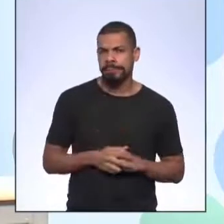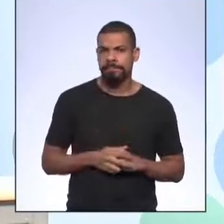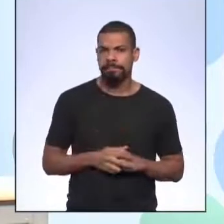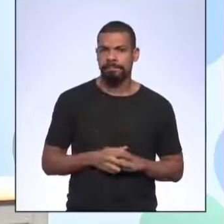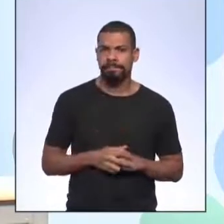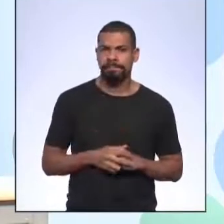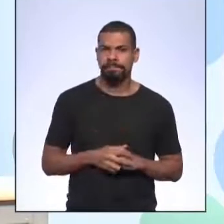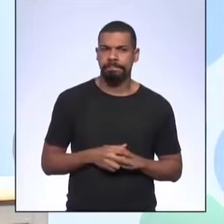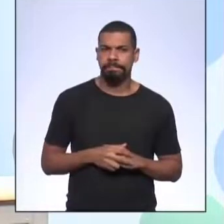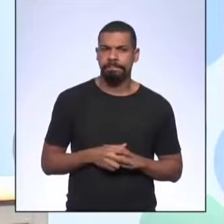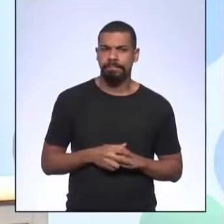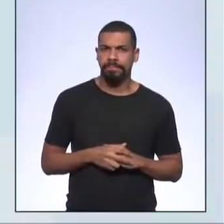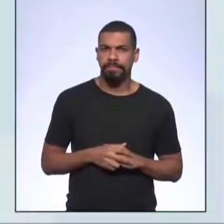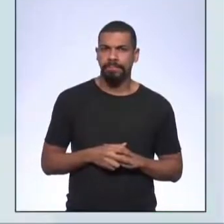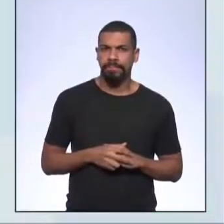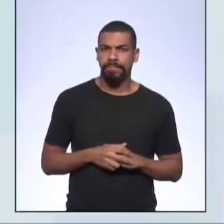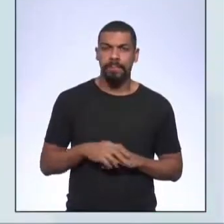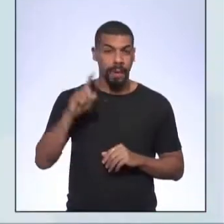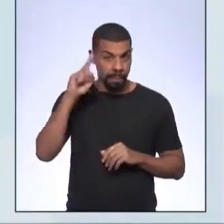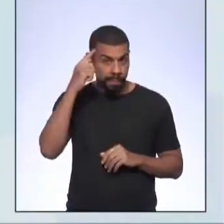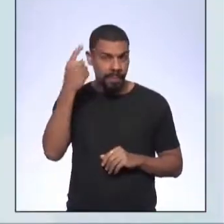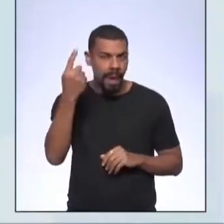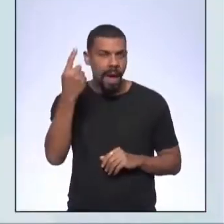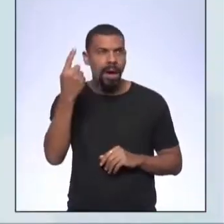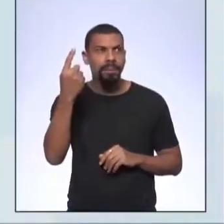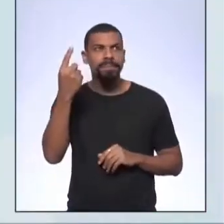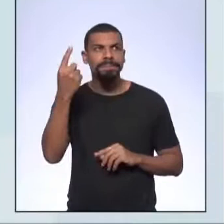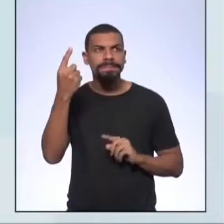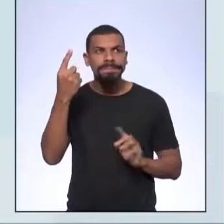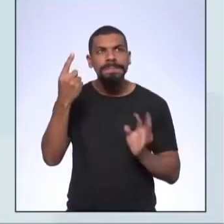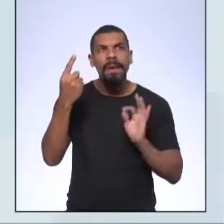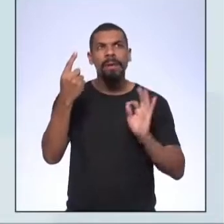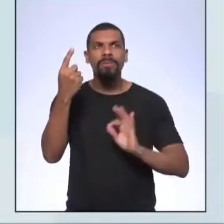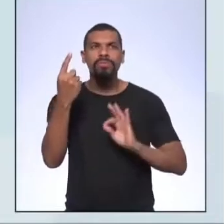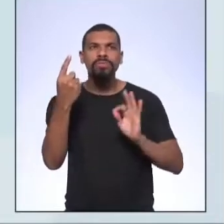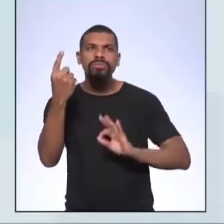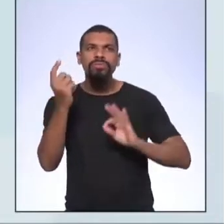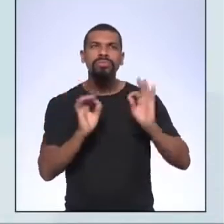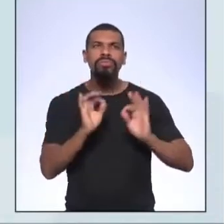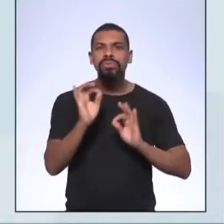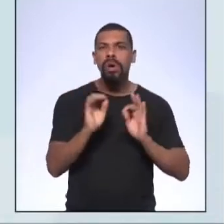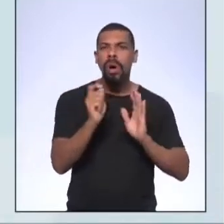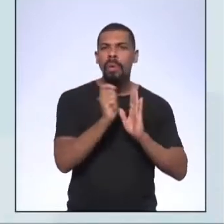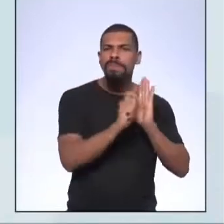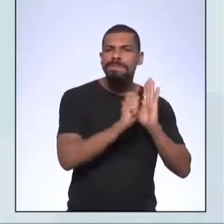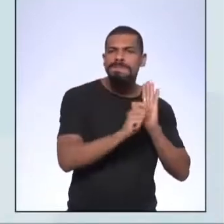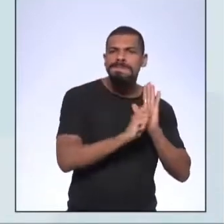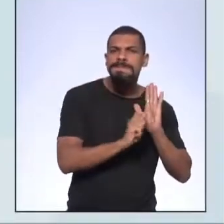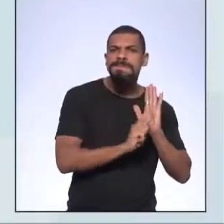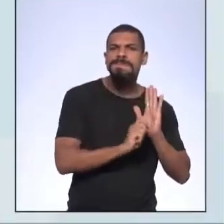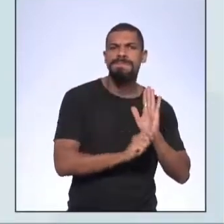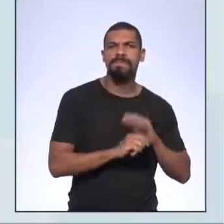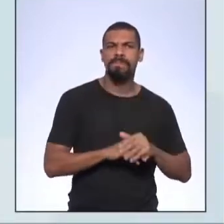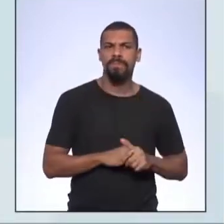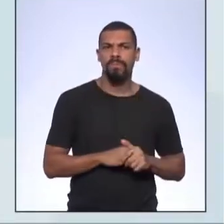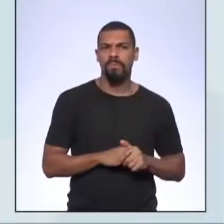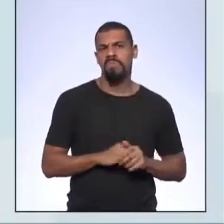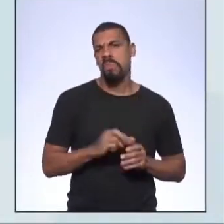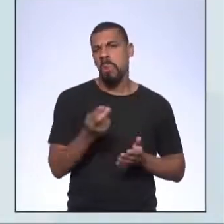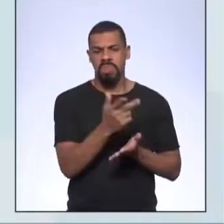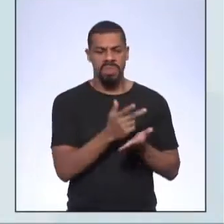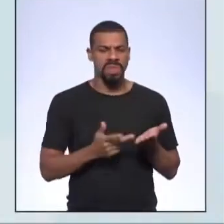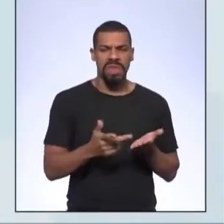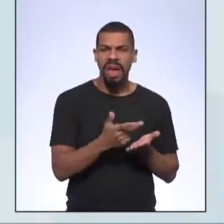tá a partir dessa Primeira ideia eu vou começar a projetar você já vou esboçar né ou